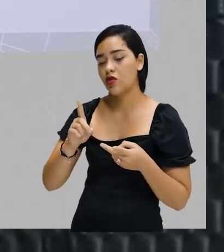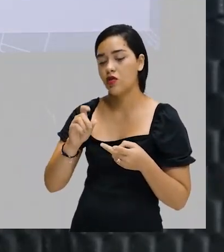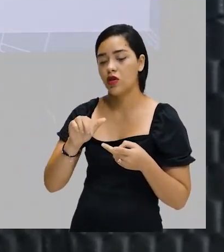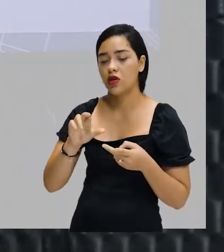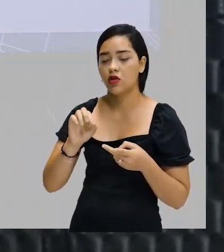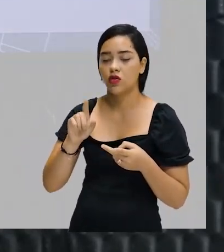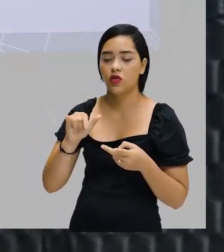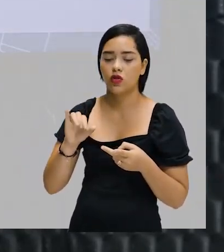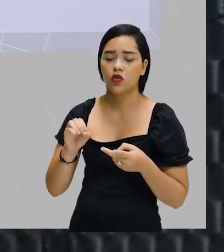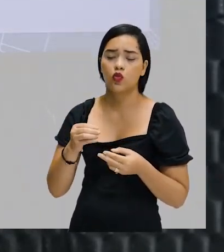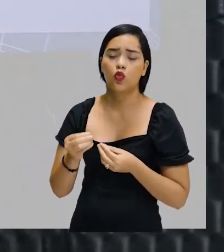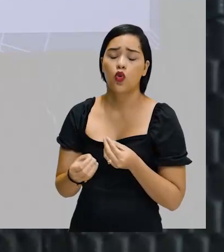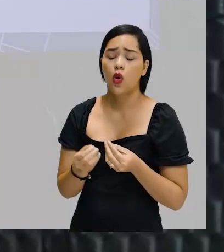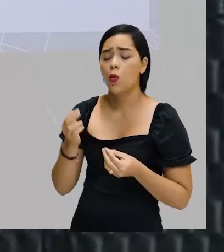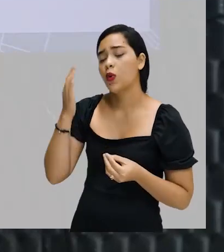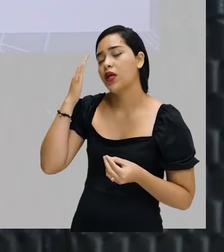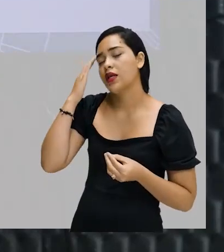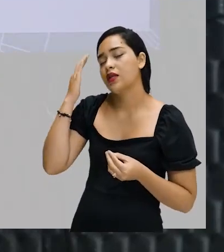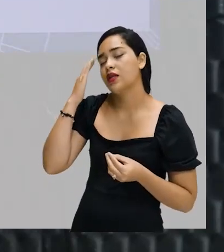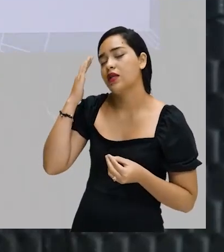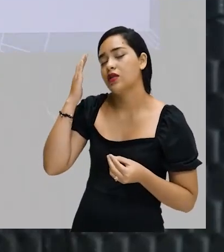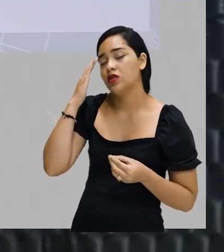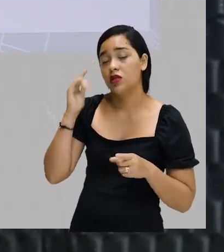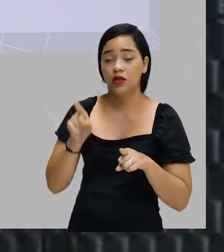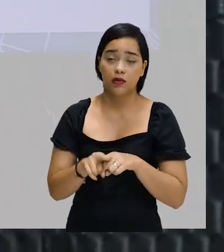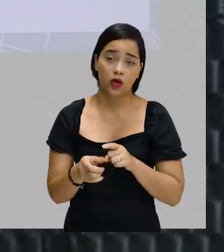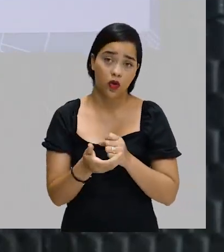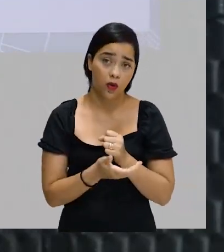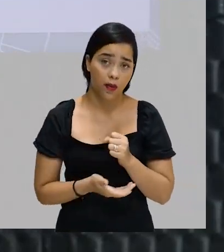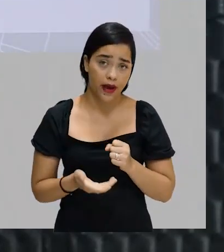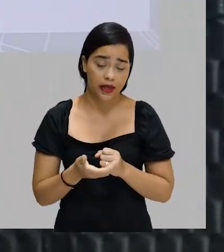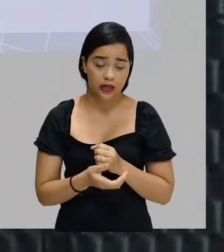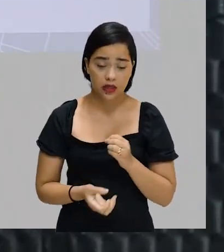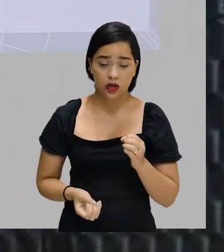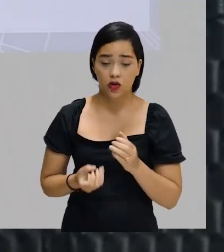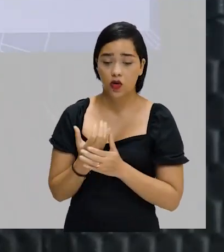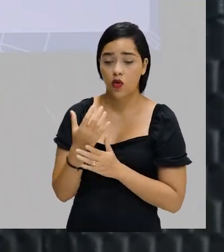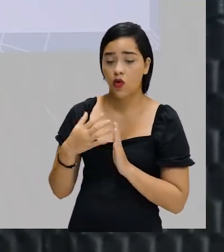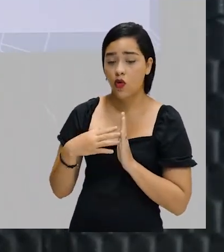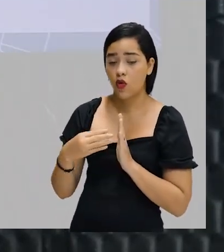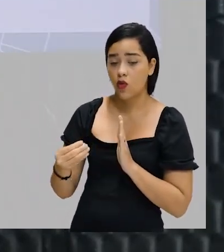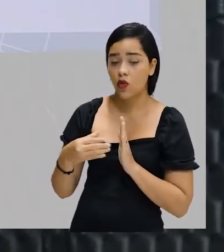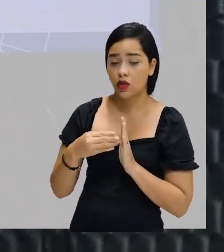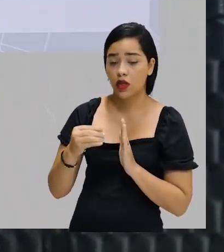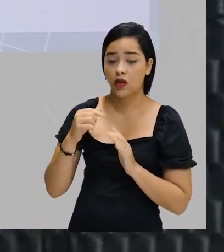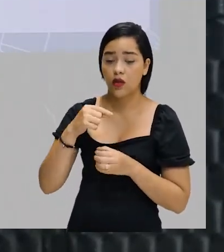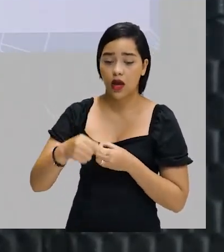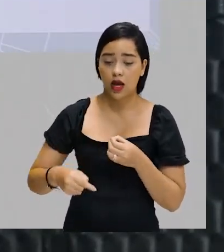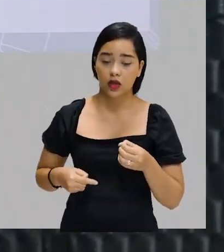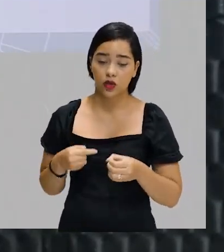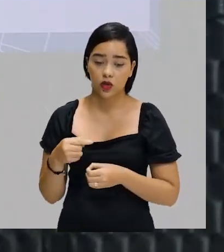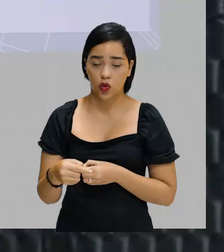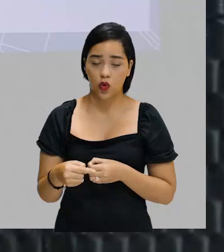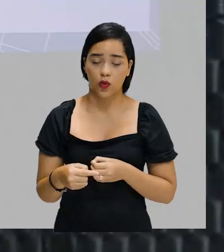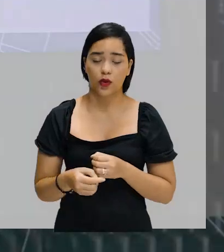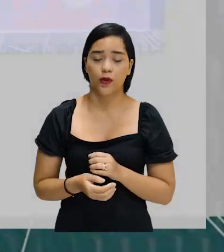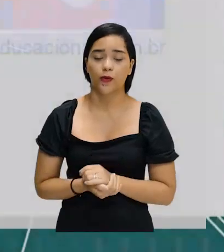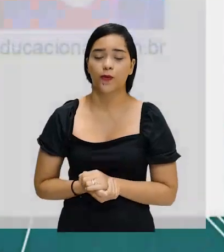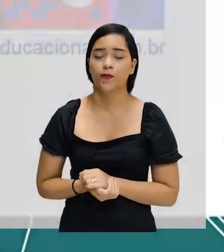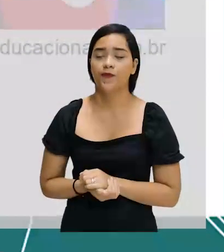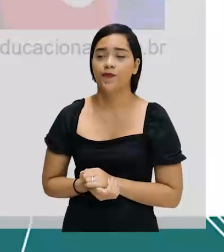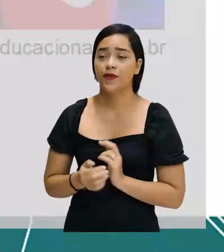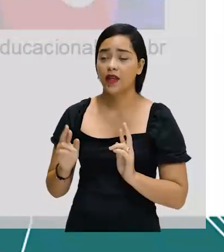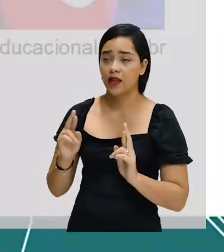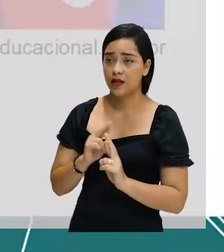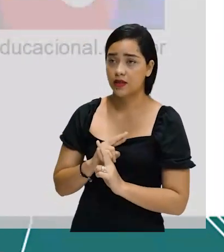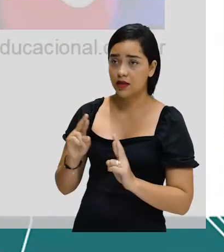ele visualizava, entendia, e com base nisso ele criou o modelo atômico, né,